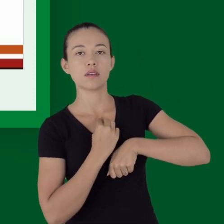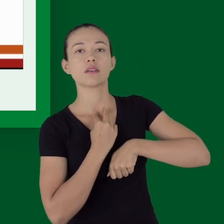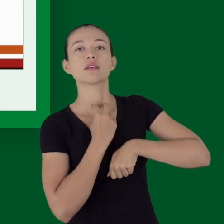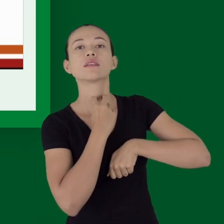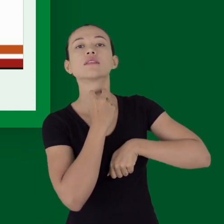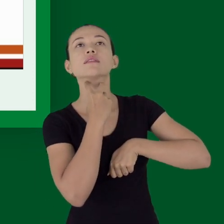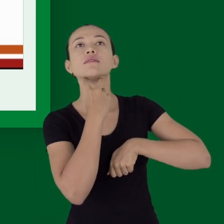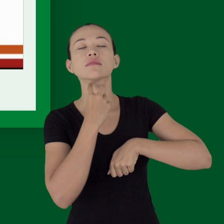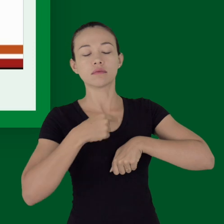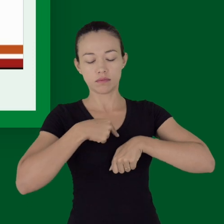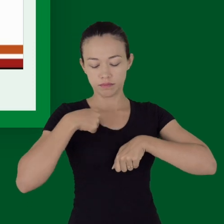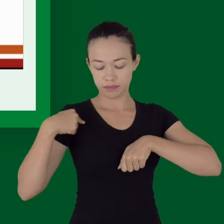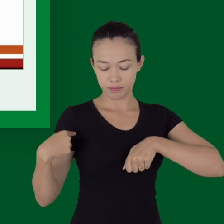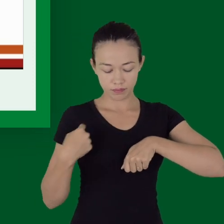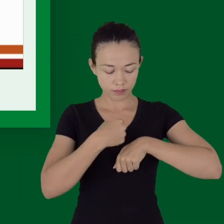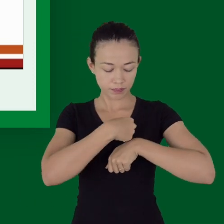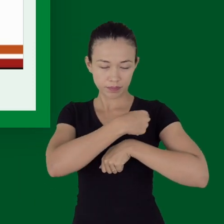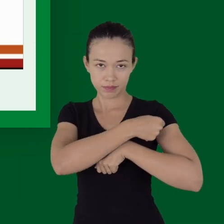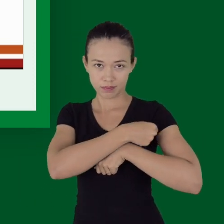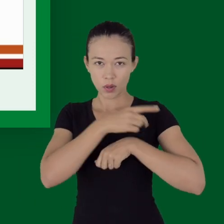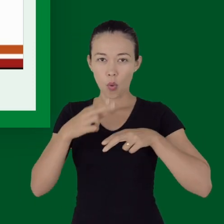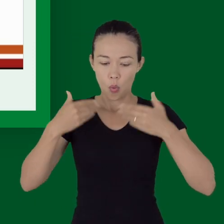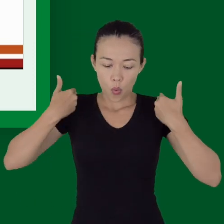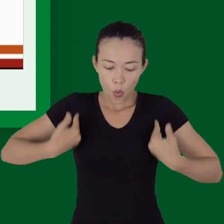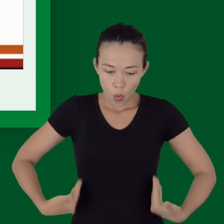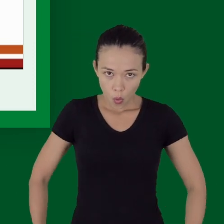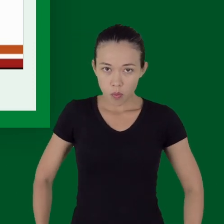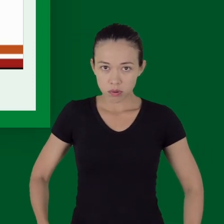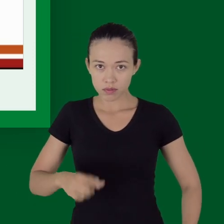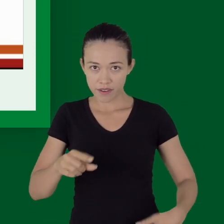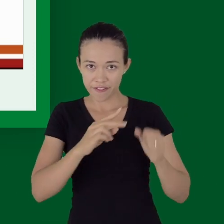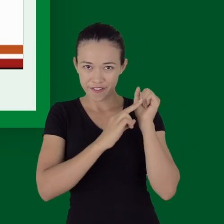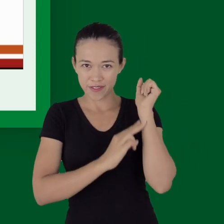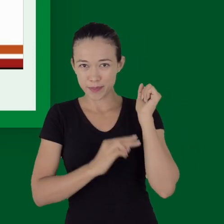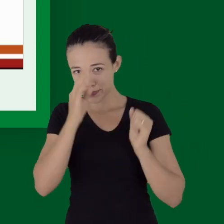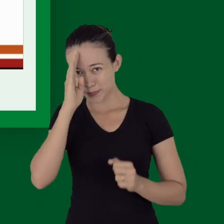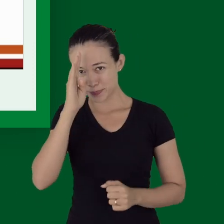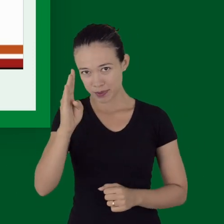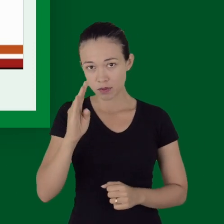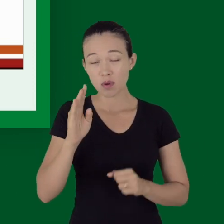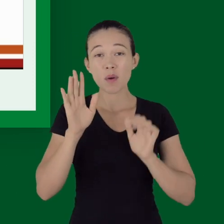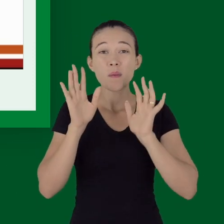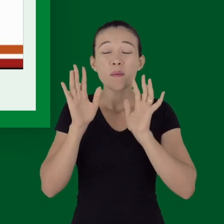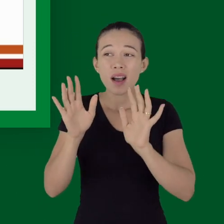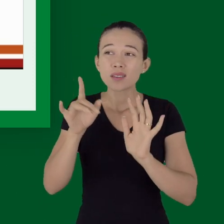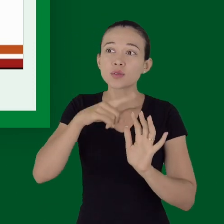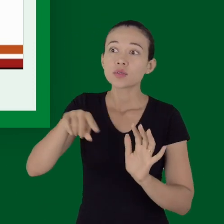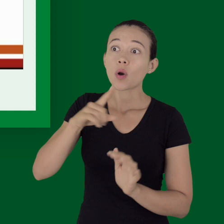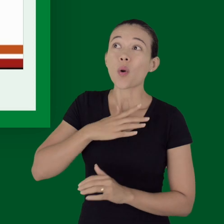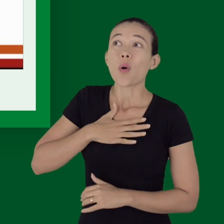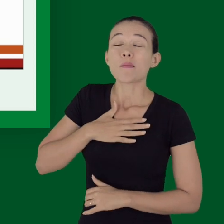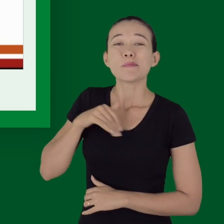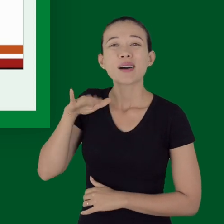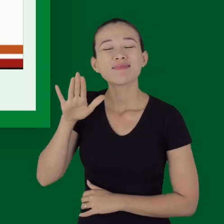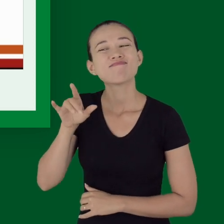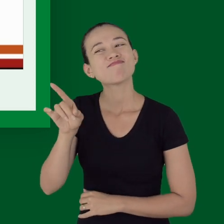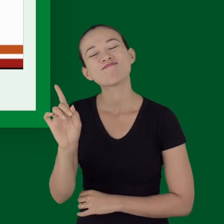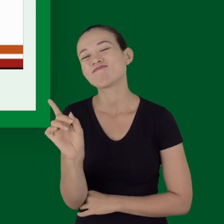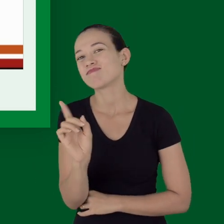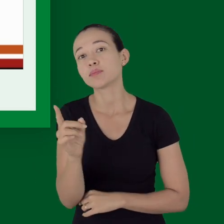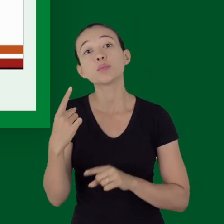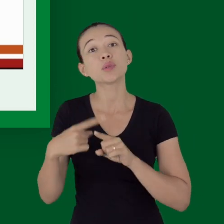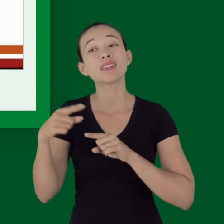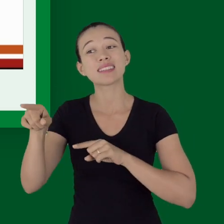parada cardiorrespiratória, ela não está, assim, fica entre as nossas últimas opções.